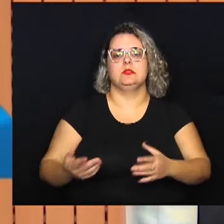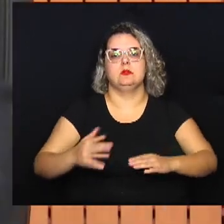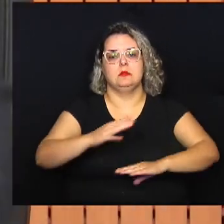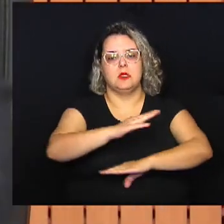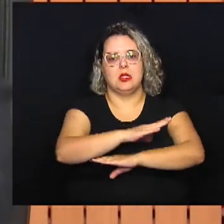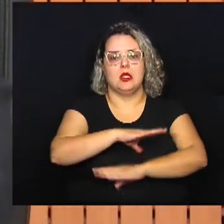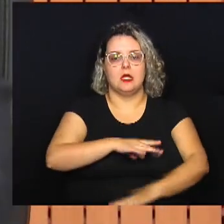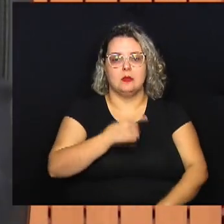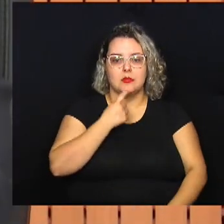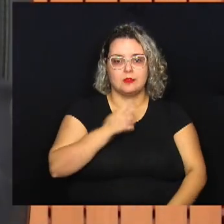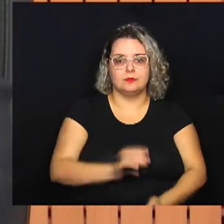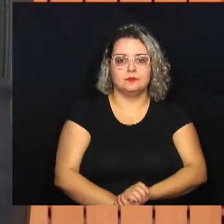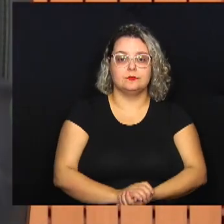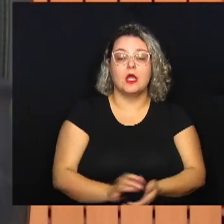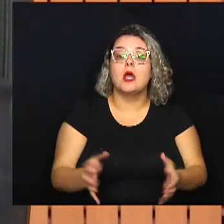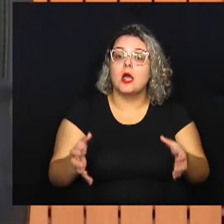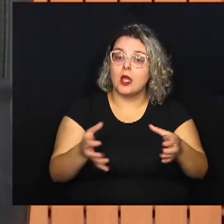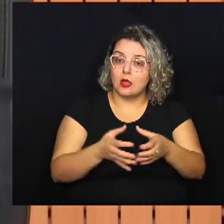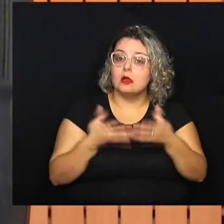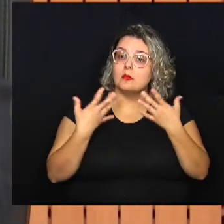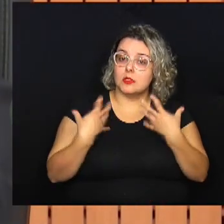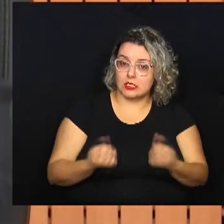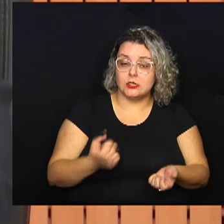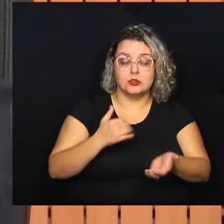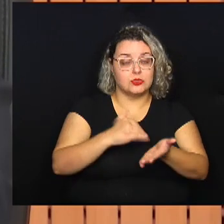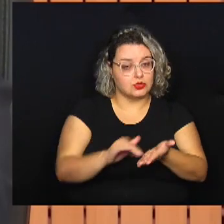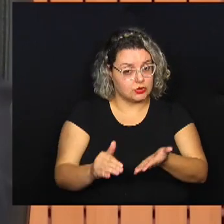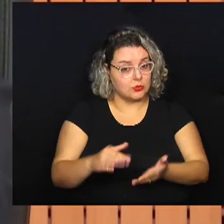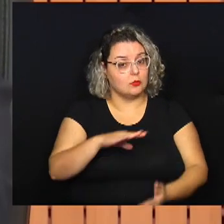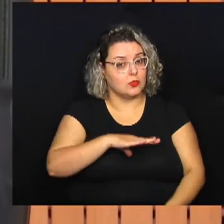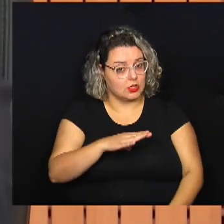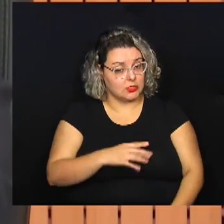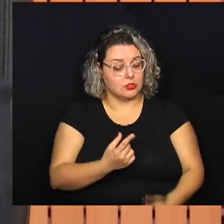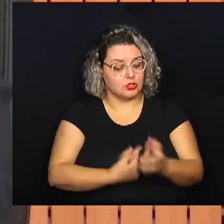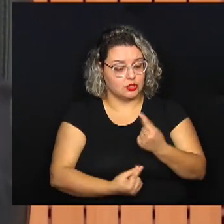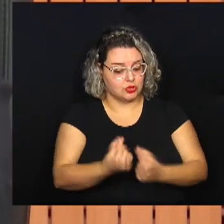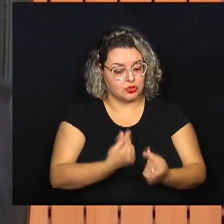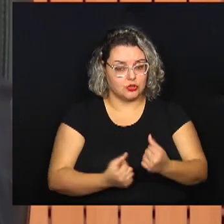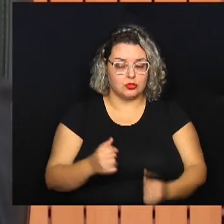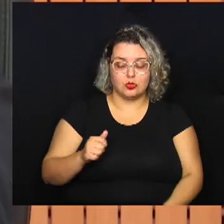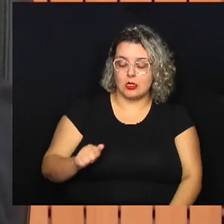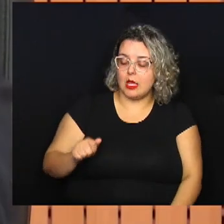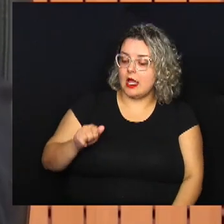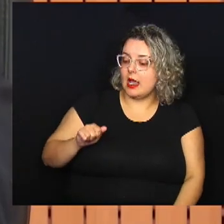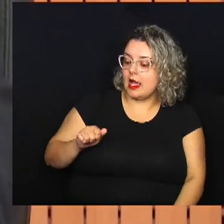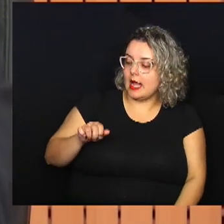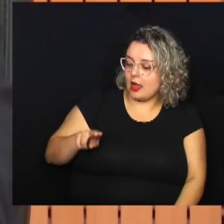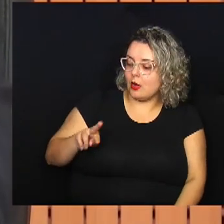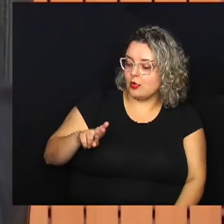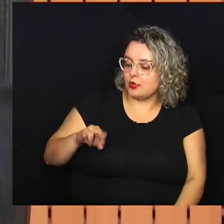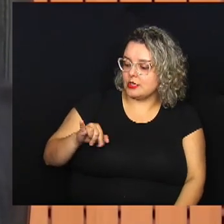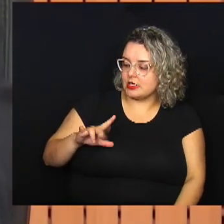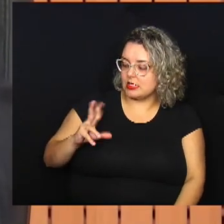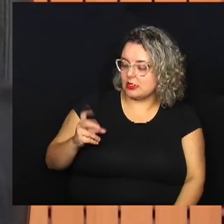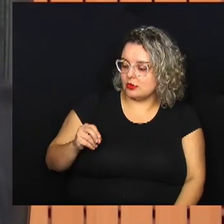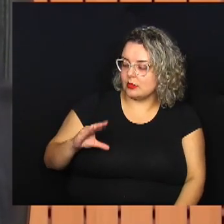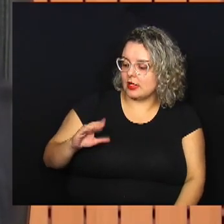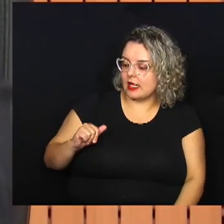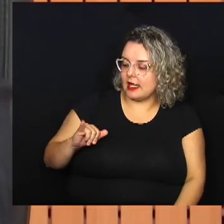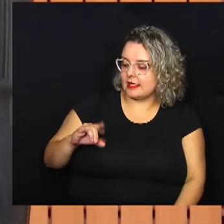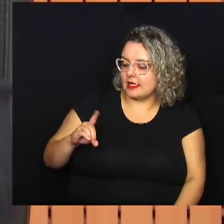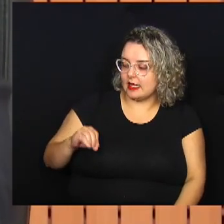de Campinas. A comissão recebeu o secretário municipal de Finanças, Aurílio Caiado, que explicou sobre